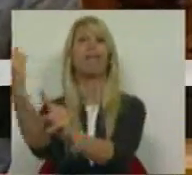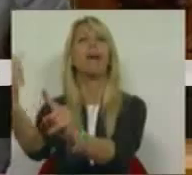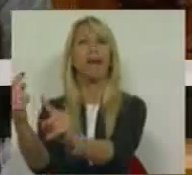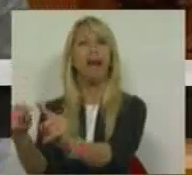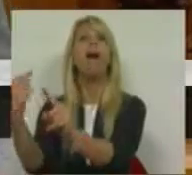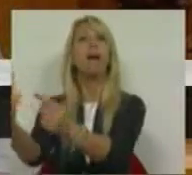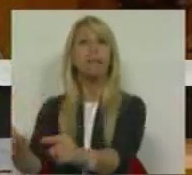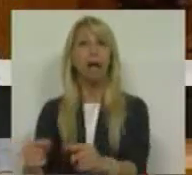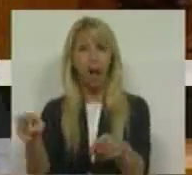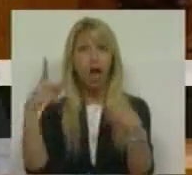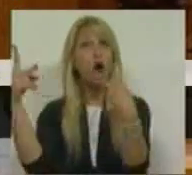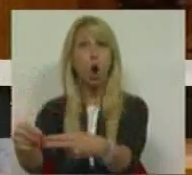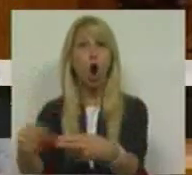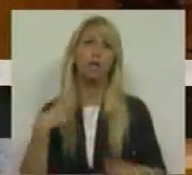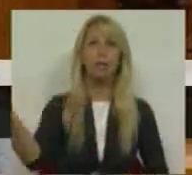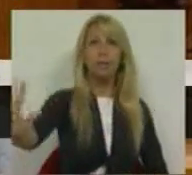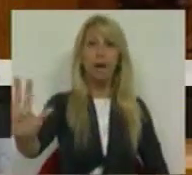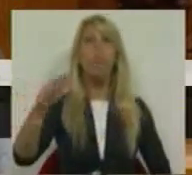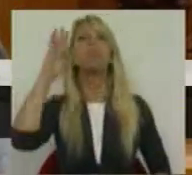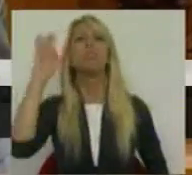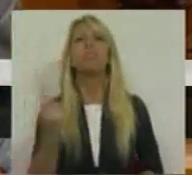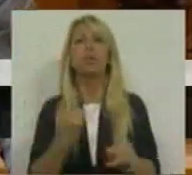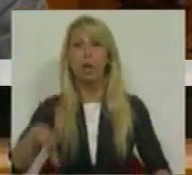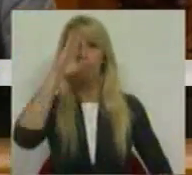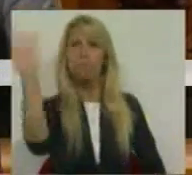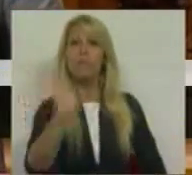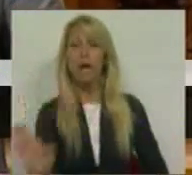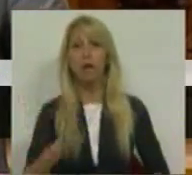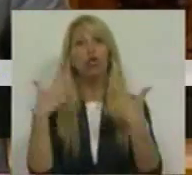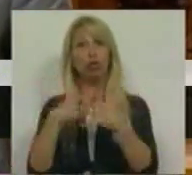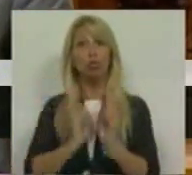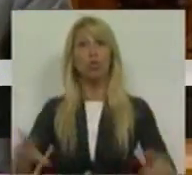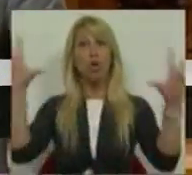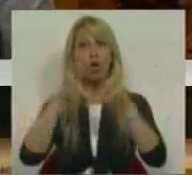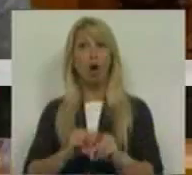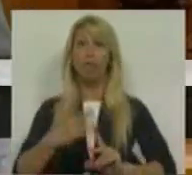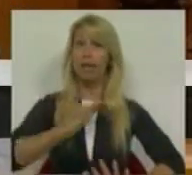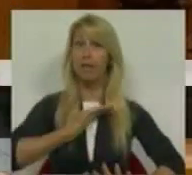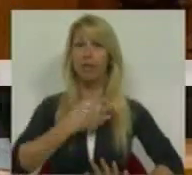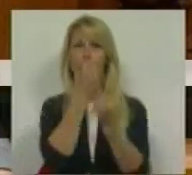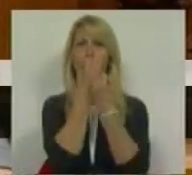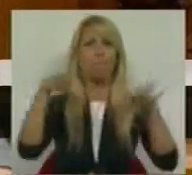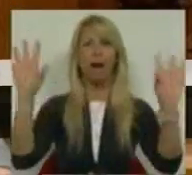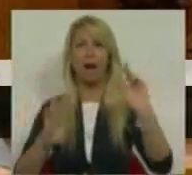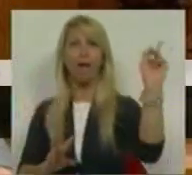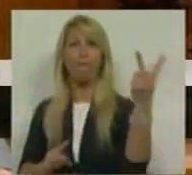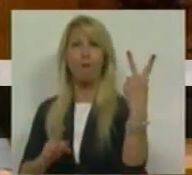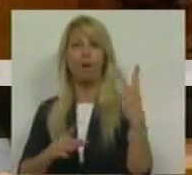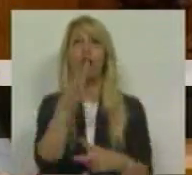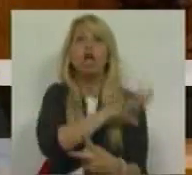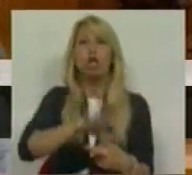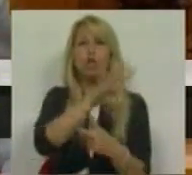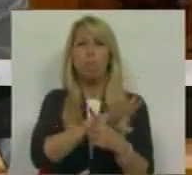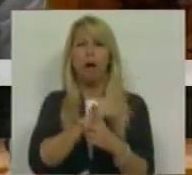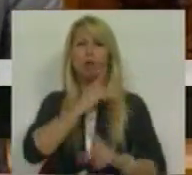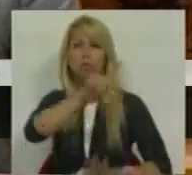cortaram, porque sabem que reestruturar a dívida é perder em 2 carrinhos, é perder no espaço da chantagem para impor